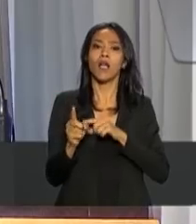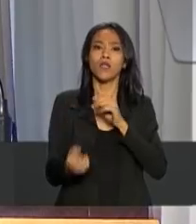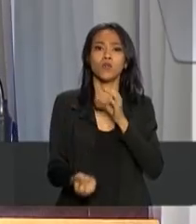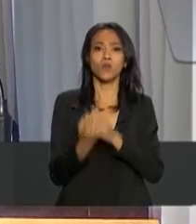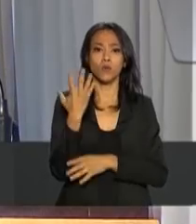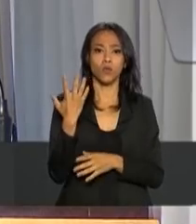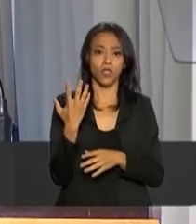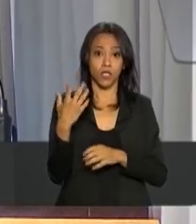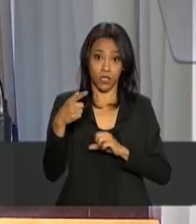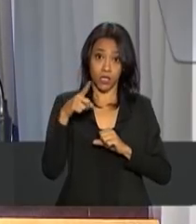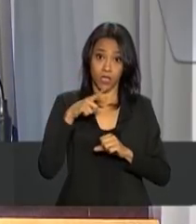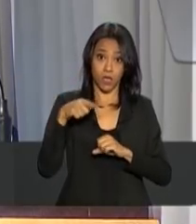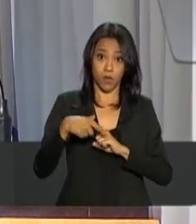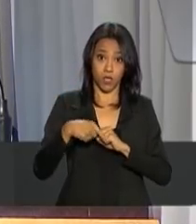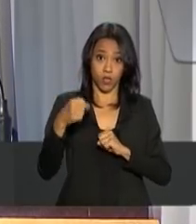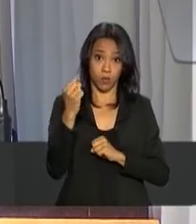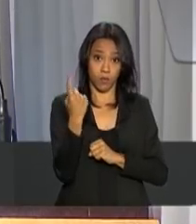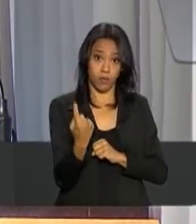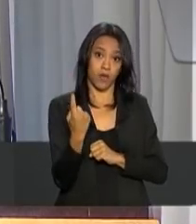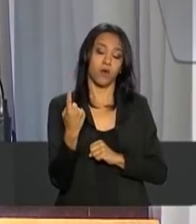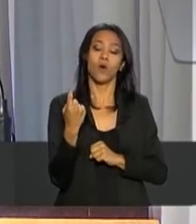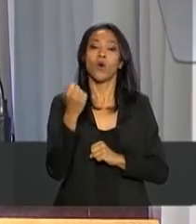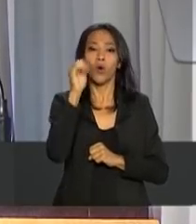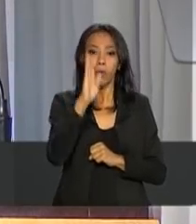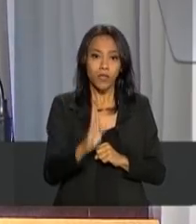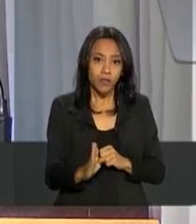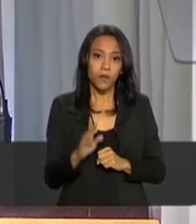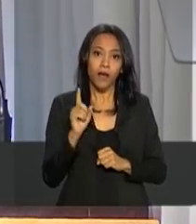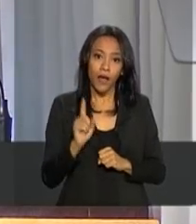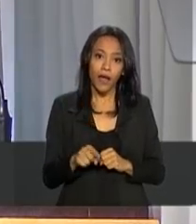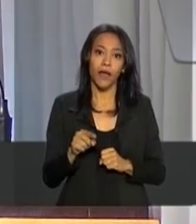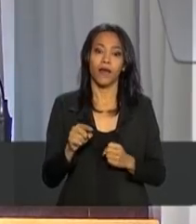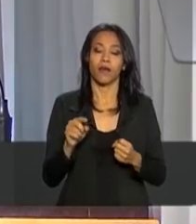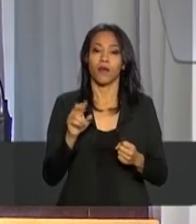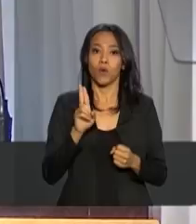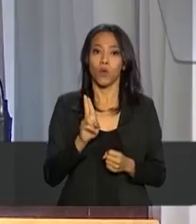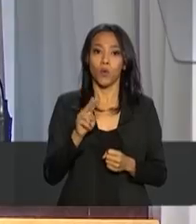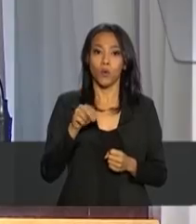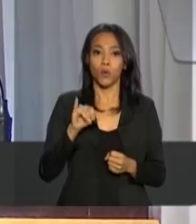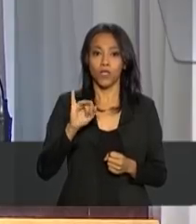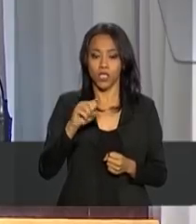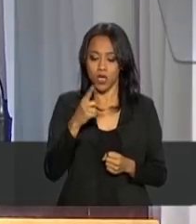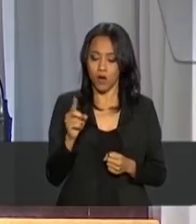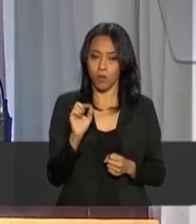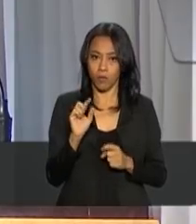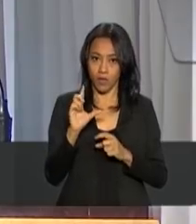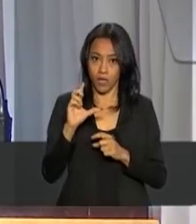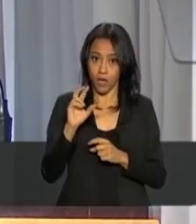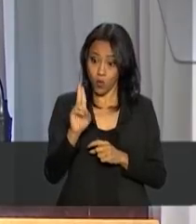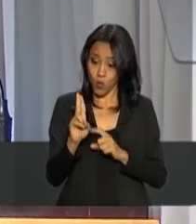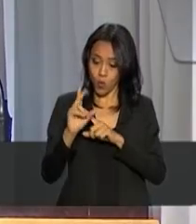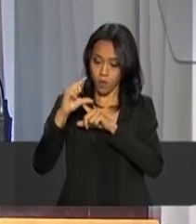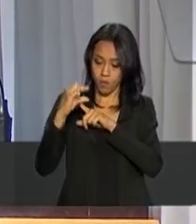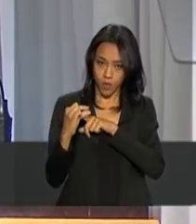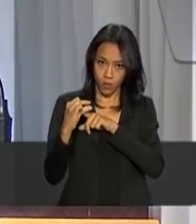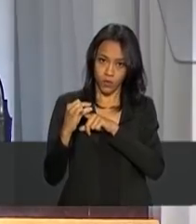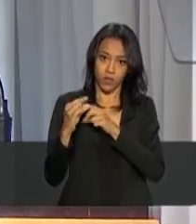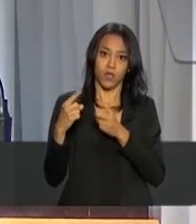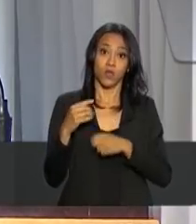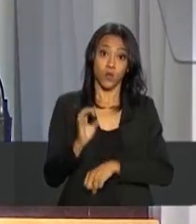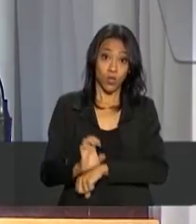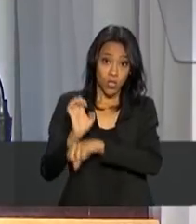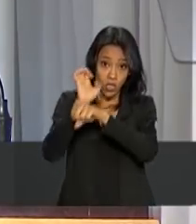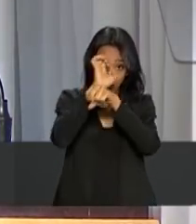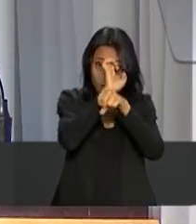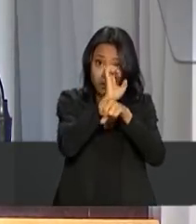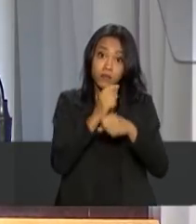diz lá no artigo 1º, o Brasil é uma república federativa constituída pela União, União minúscula, pela União de Estados, Municípios e Distrito Federal. E daí,